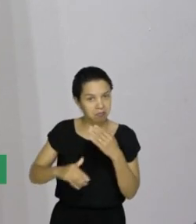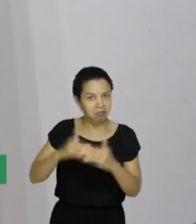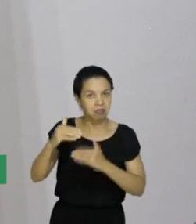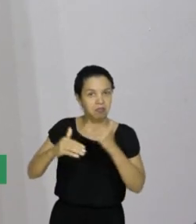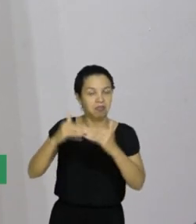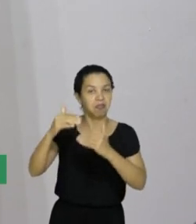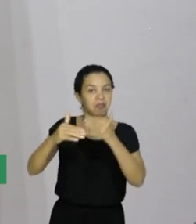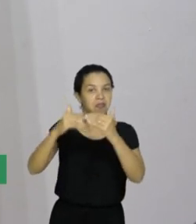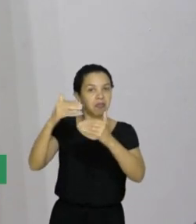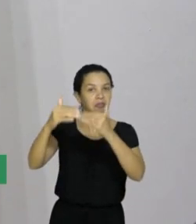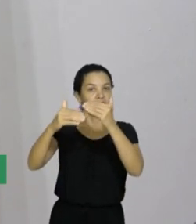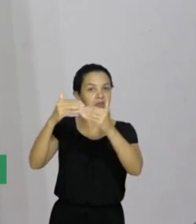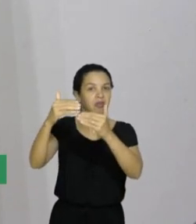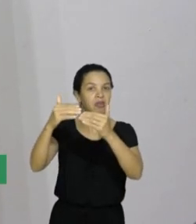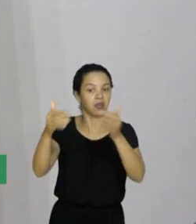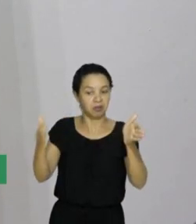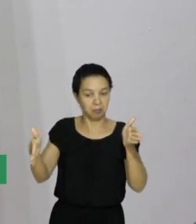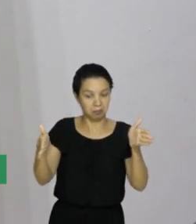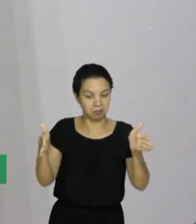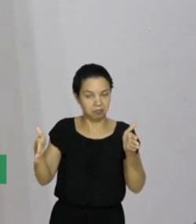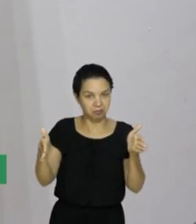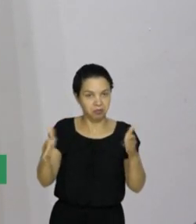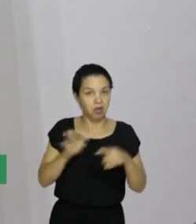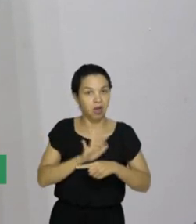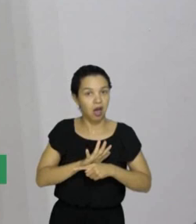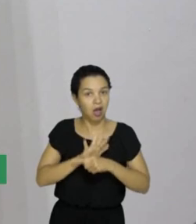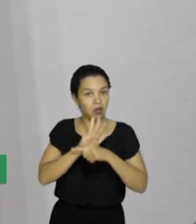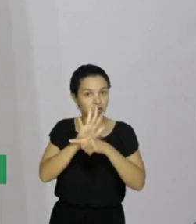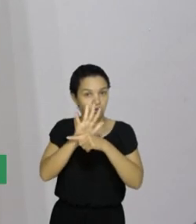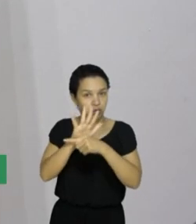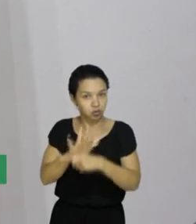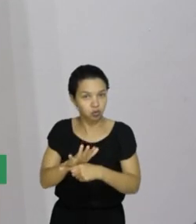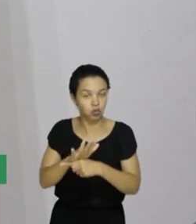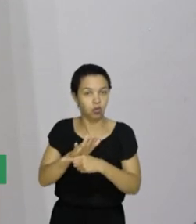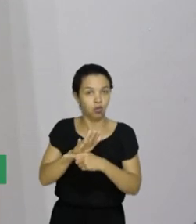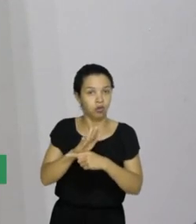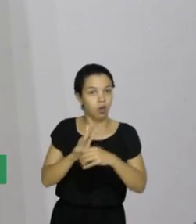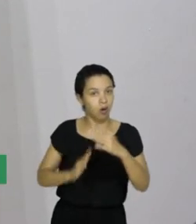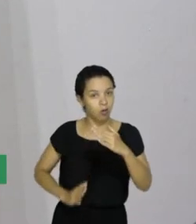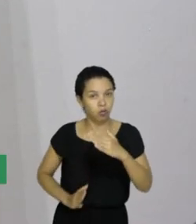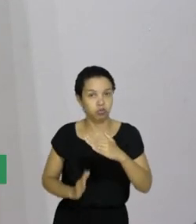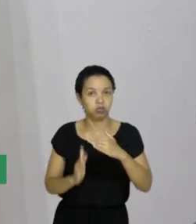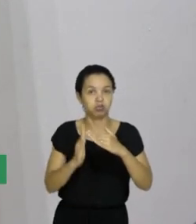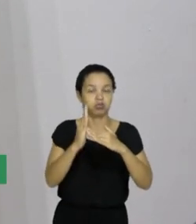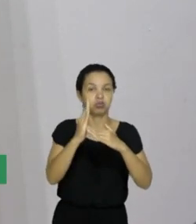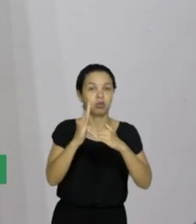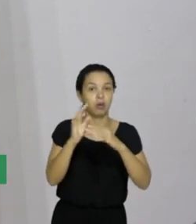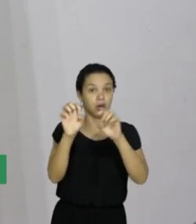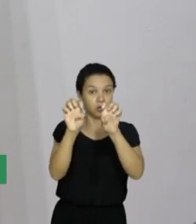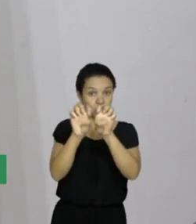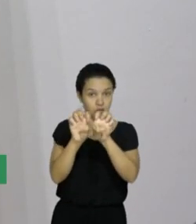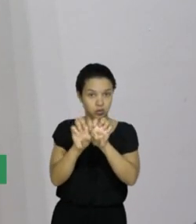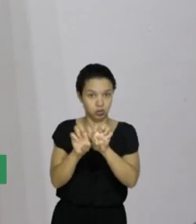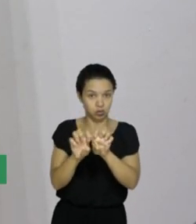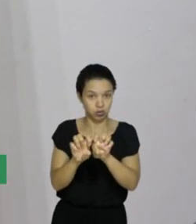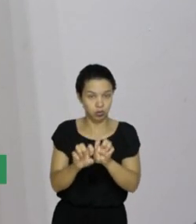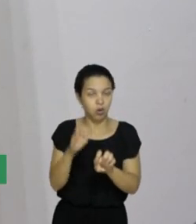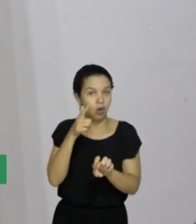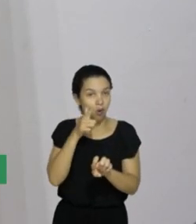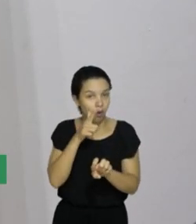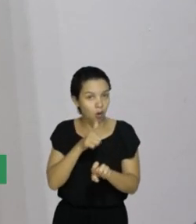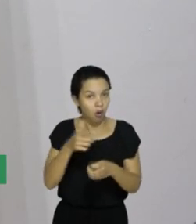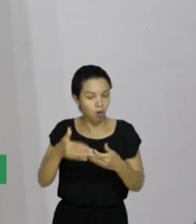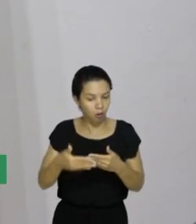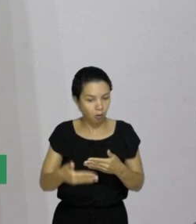foram o pontapé e garantir uma estrutura para começar o desenvolvimento da pequena